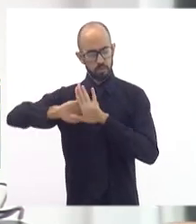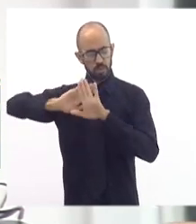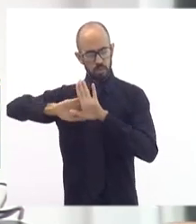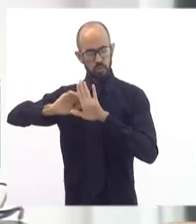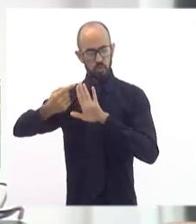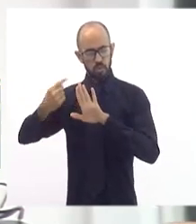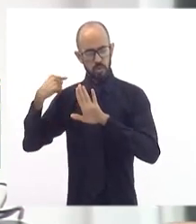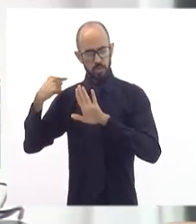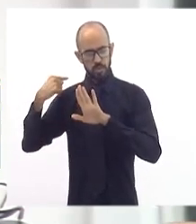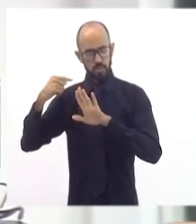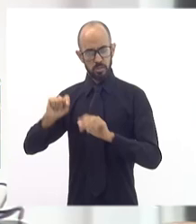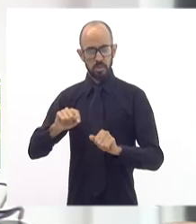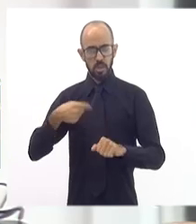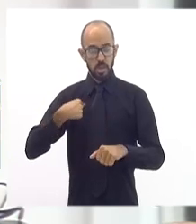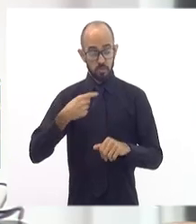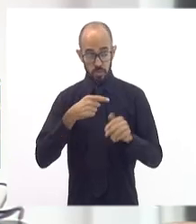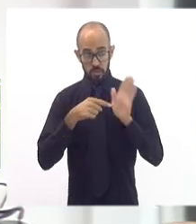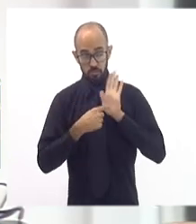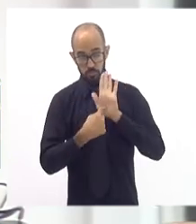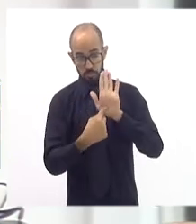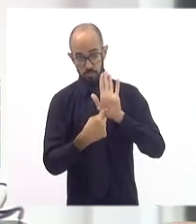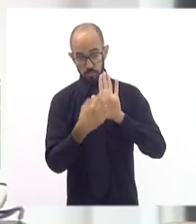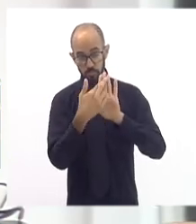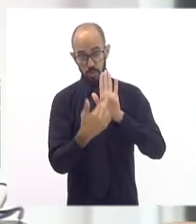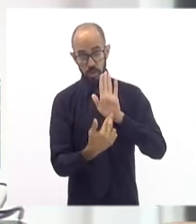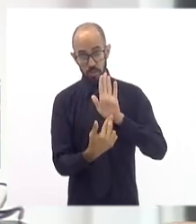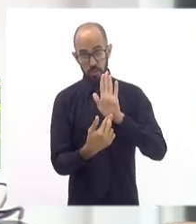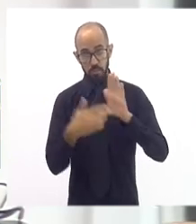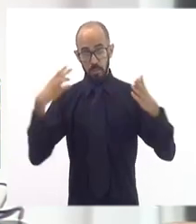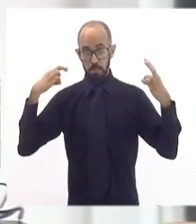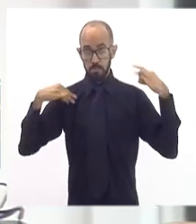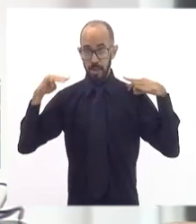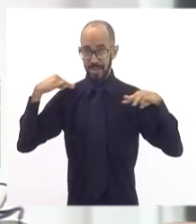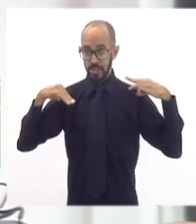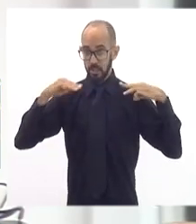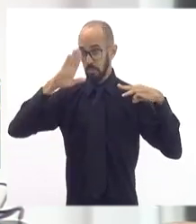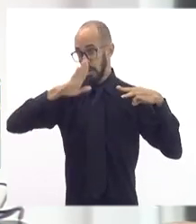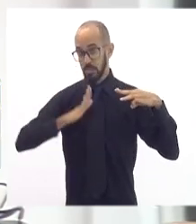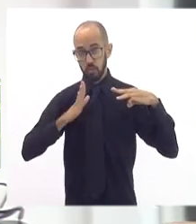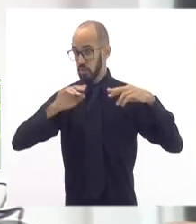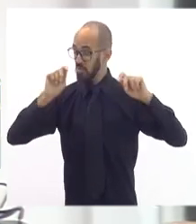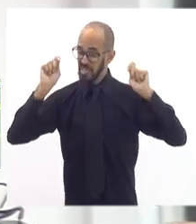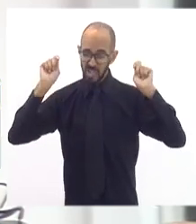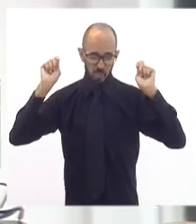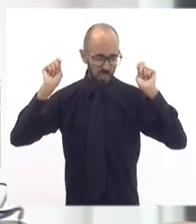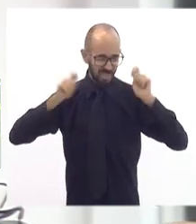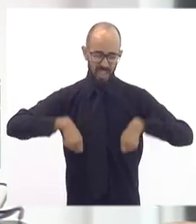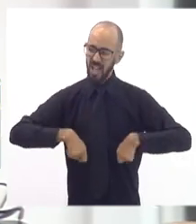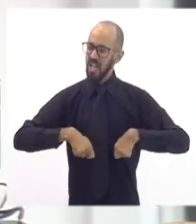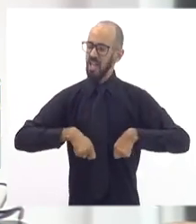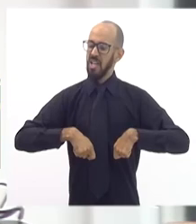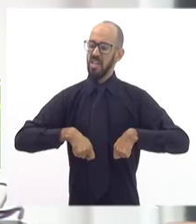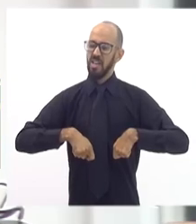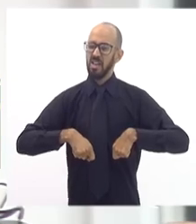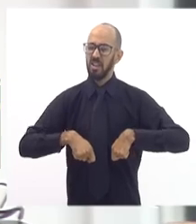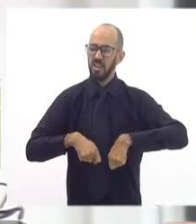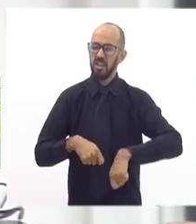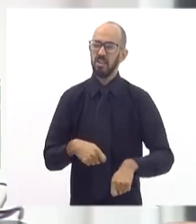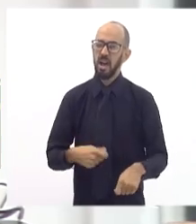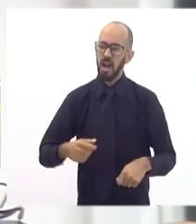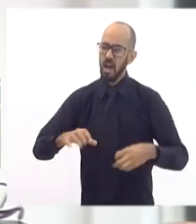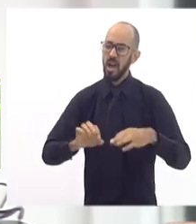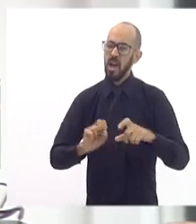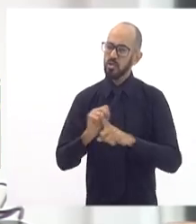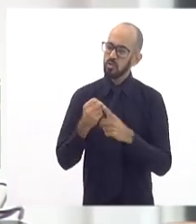que que vocês têm apresentado o relatório para Marinha do Brasil por exemplo isto não é suficiente bom então relatório a sociedade civil organizada